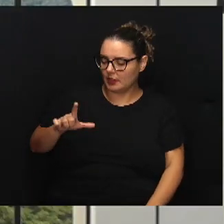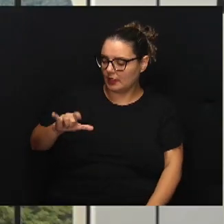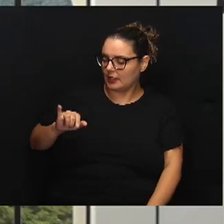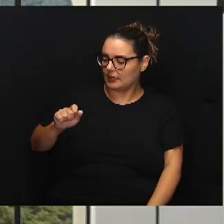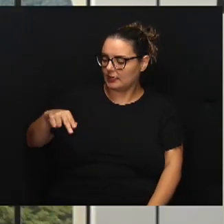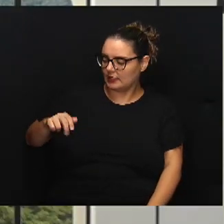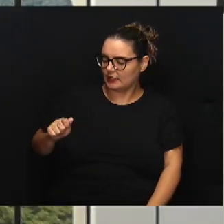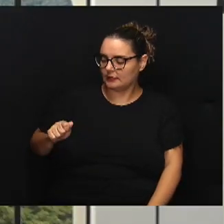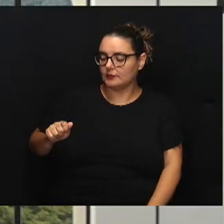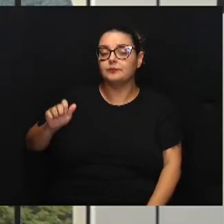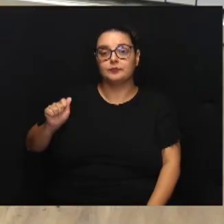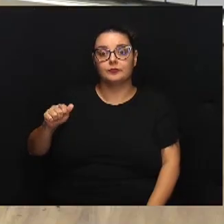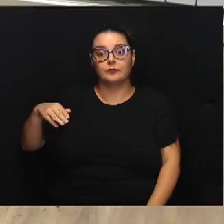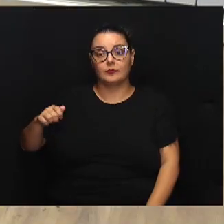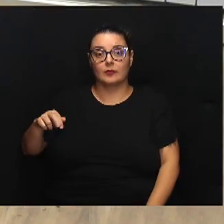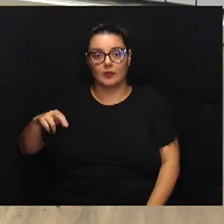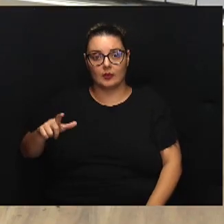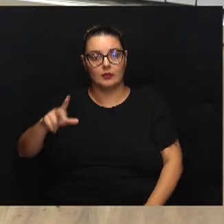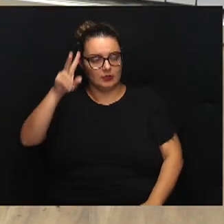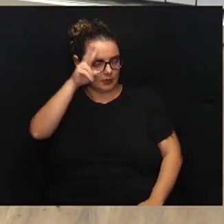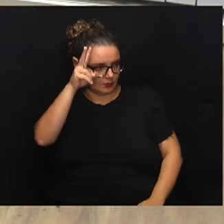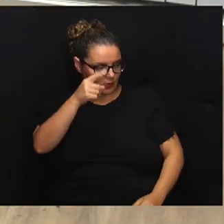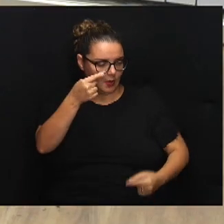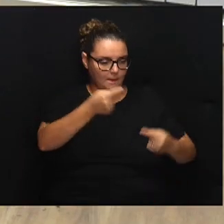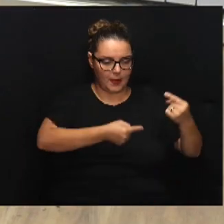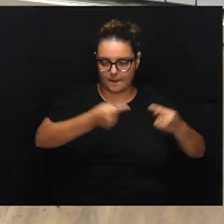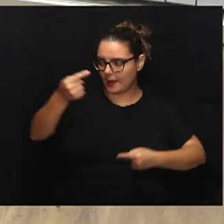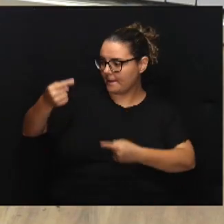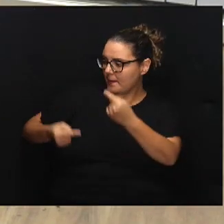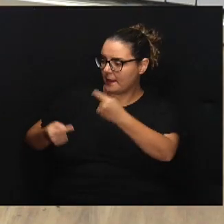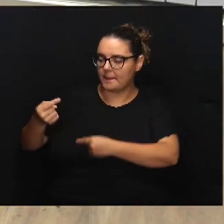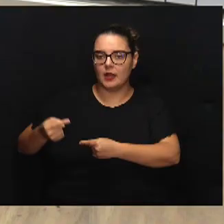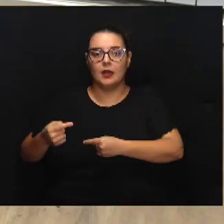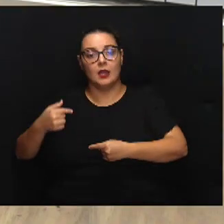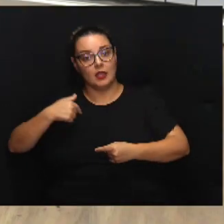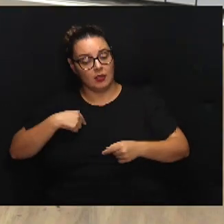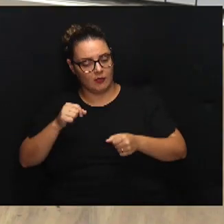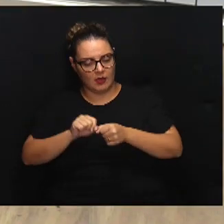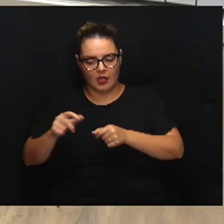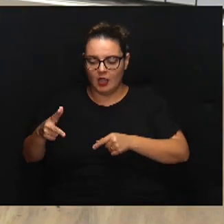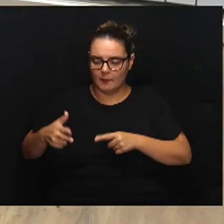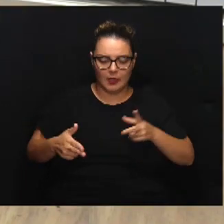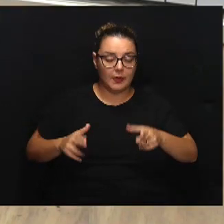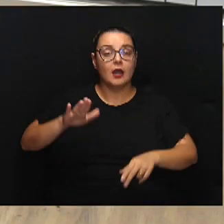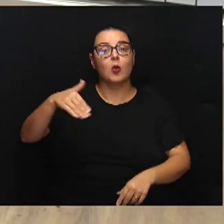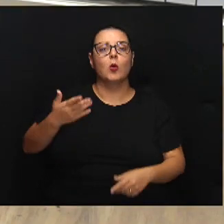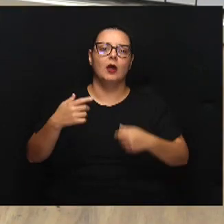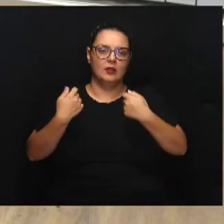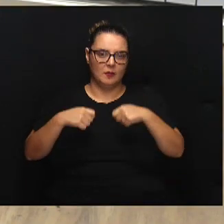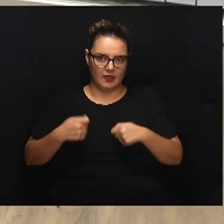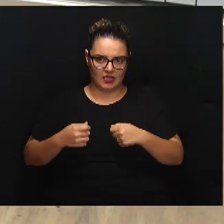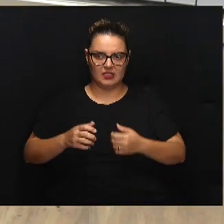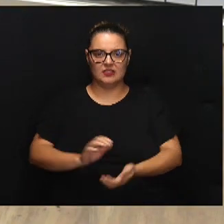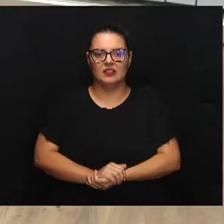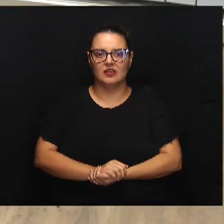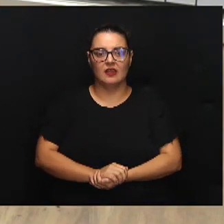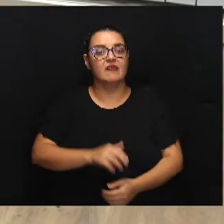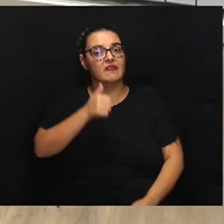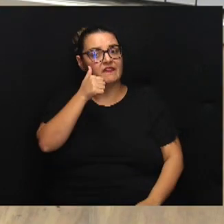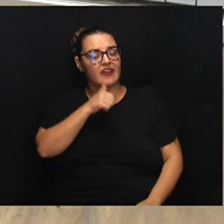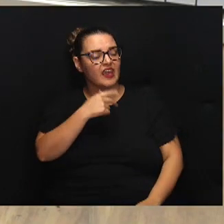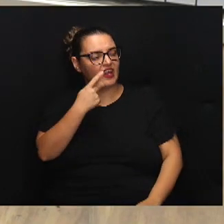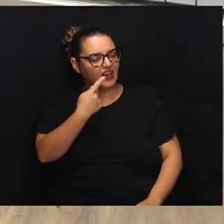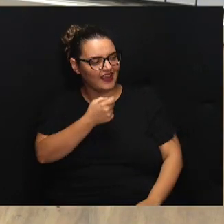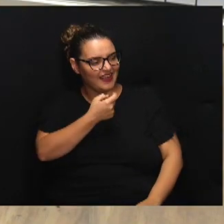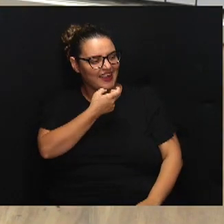Martorano Amaral. Lembrando que o debate vai acontecer, farei as interrupções apenas quando o necessário. Vereadora Fernanda